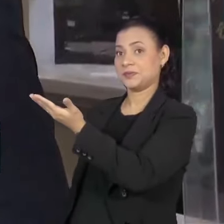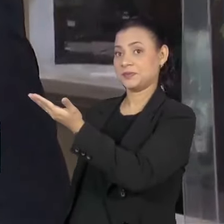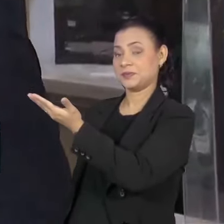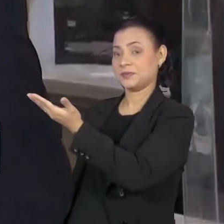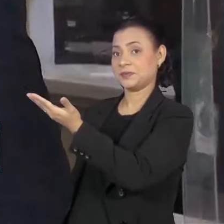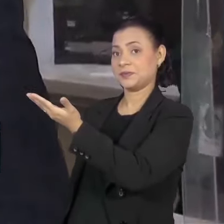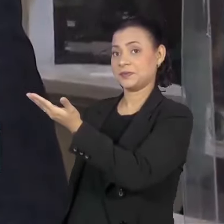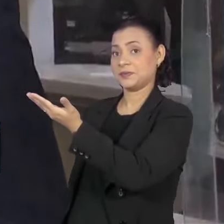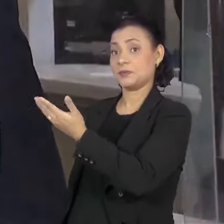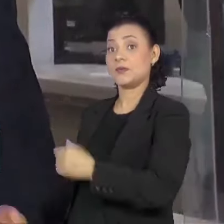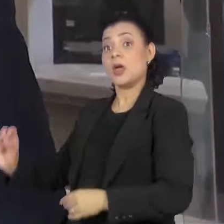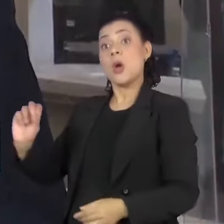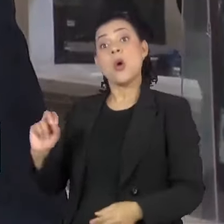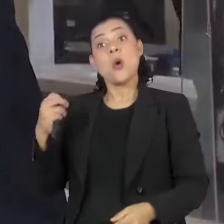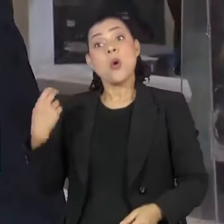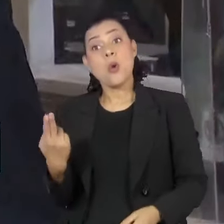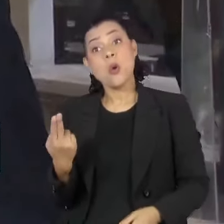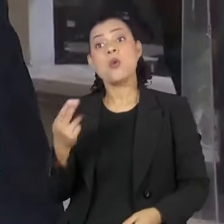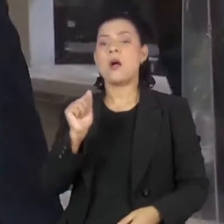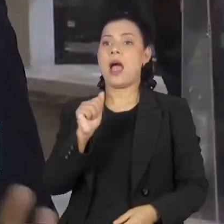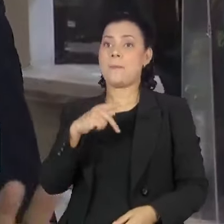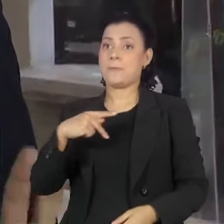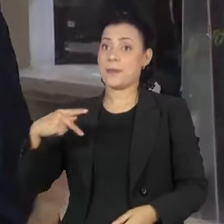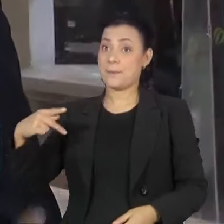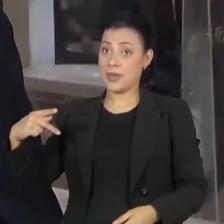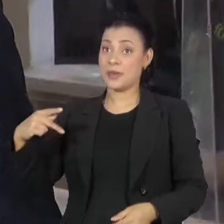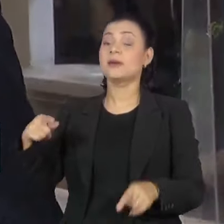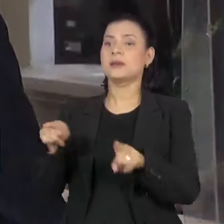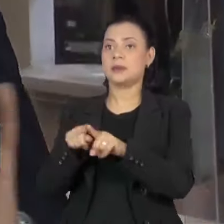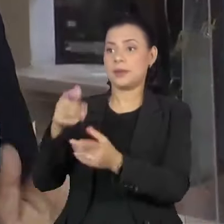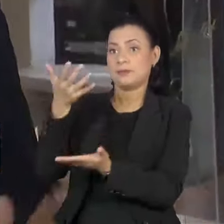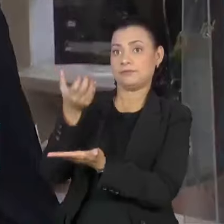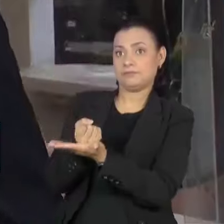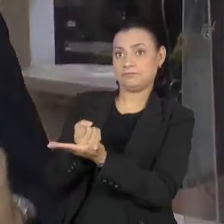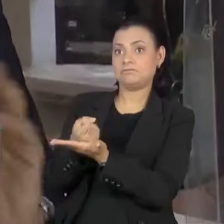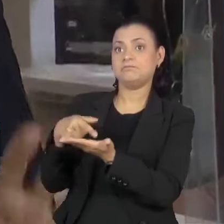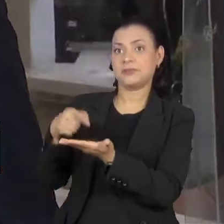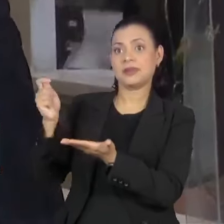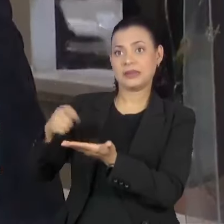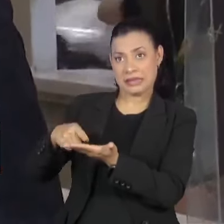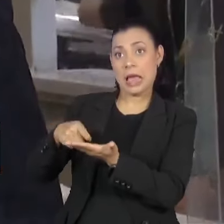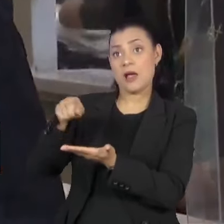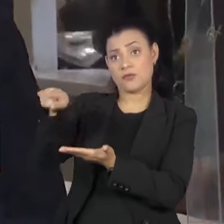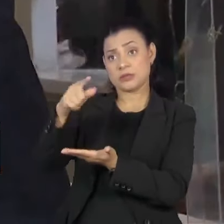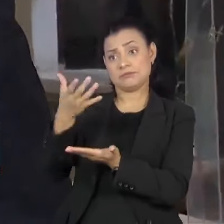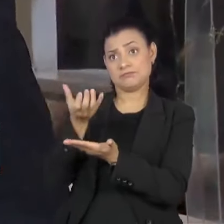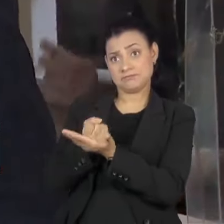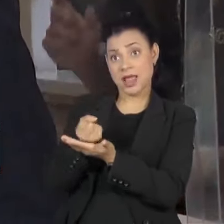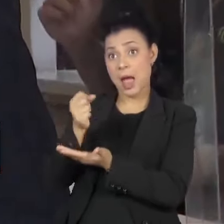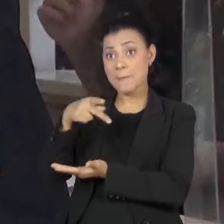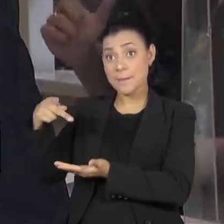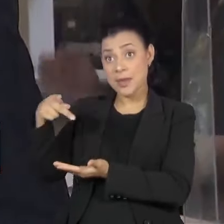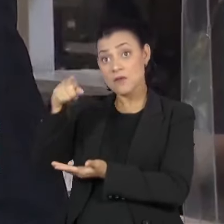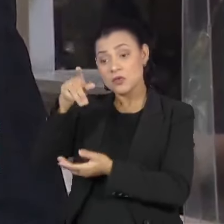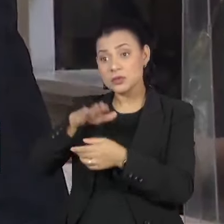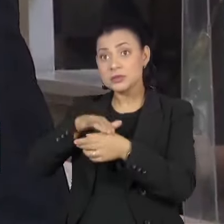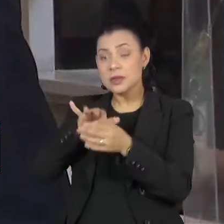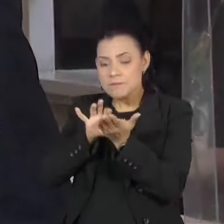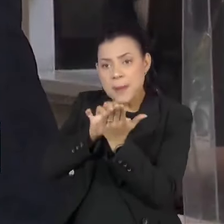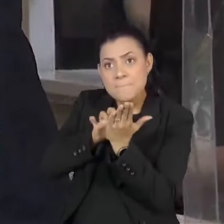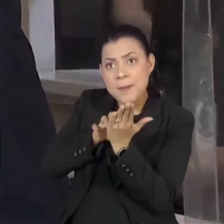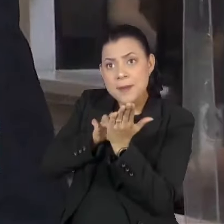aedo.org.br ou no aplicativo do e-notariado, que pode ser baixado também na Apple Store ou no Google Play, e lá